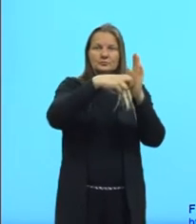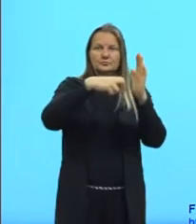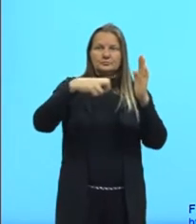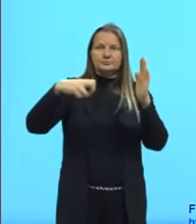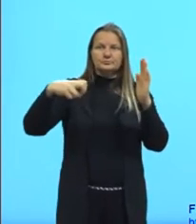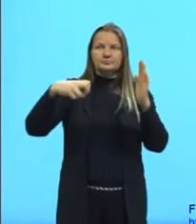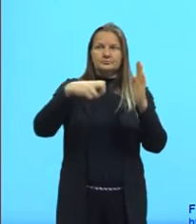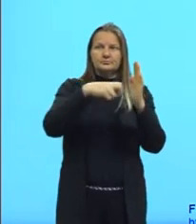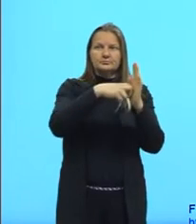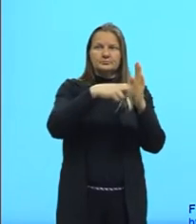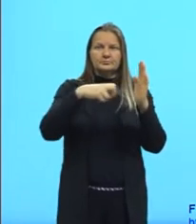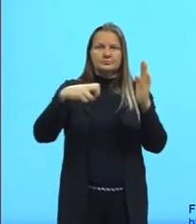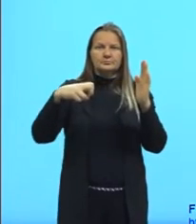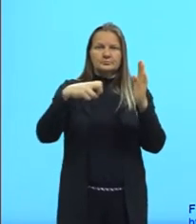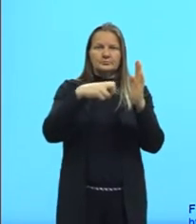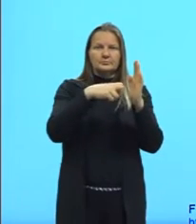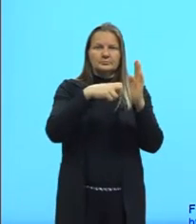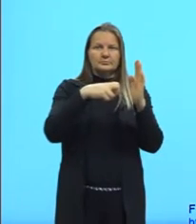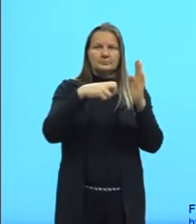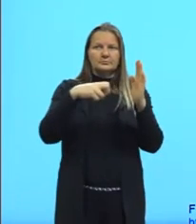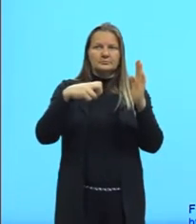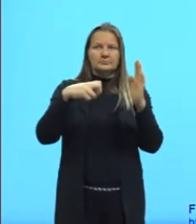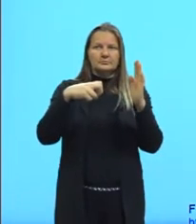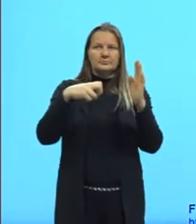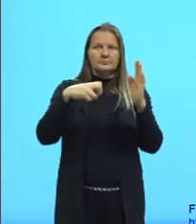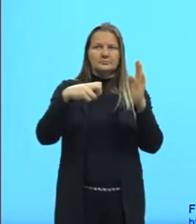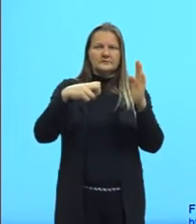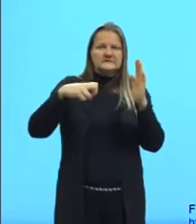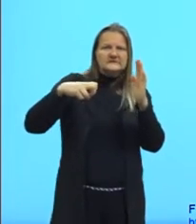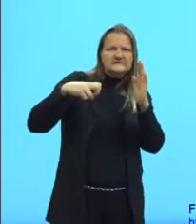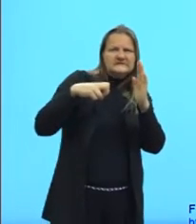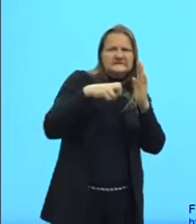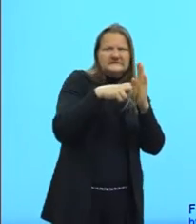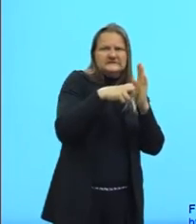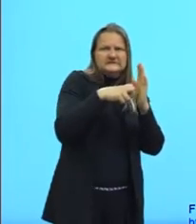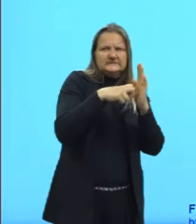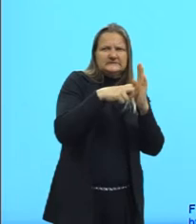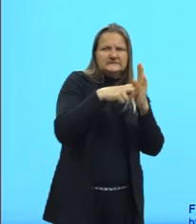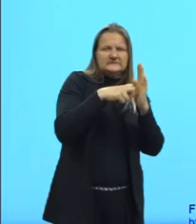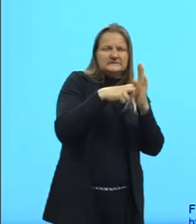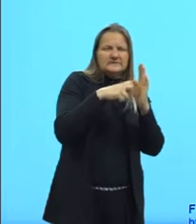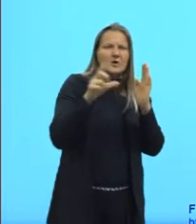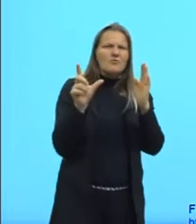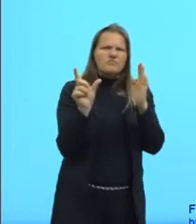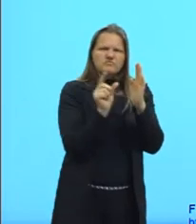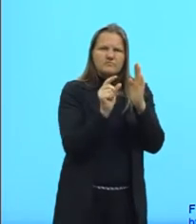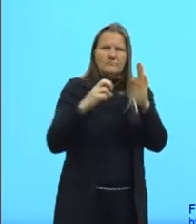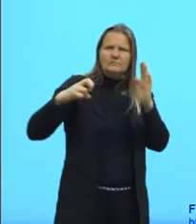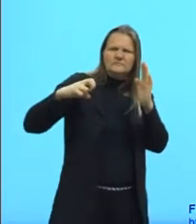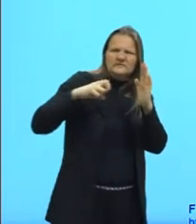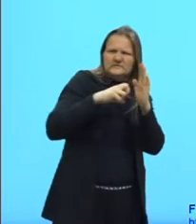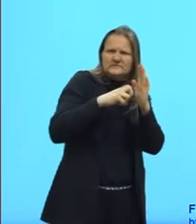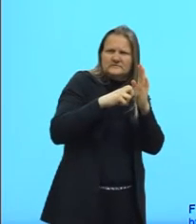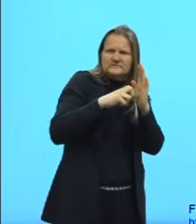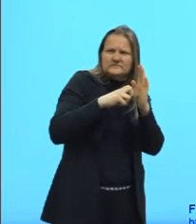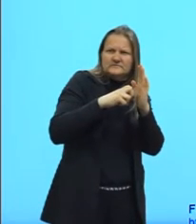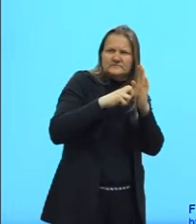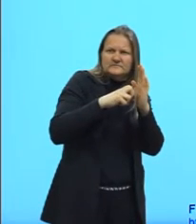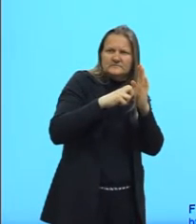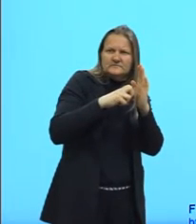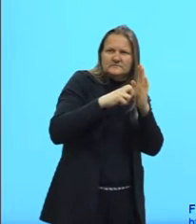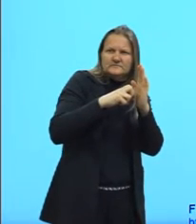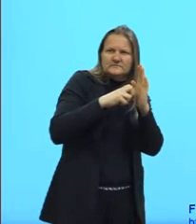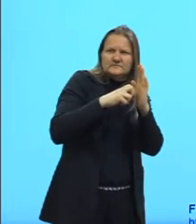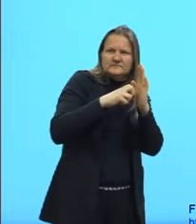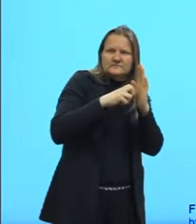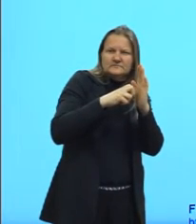sistema em equilíbrio se a gente comprime então esse objeto a gente vai ter uma mola comprimida